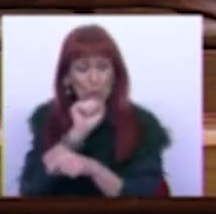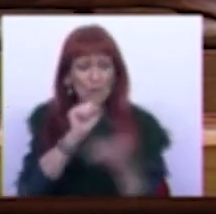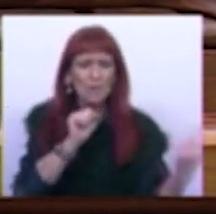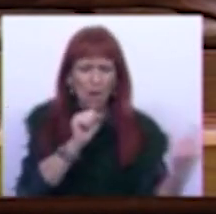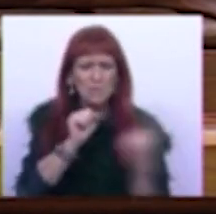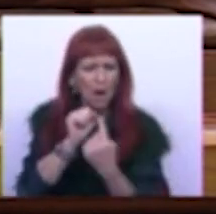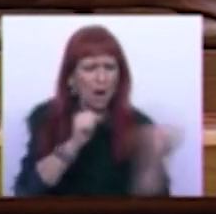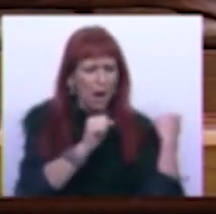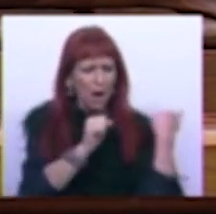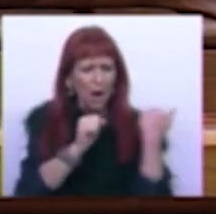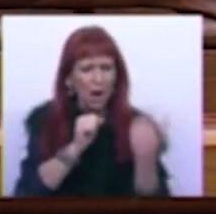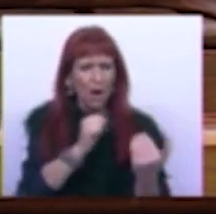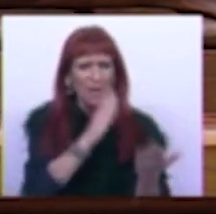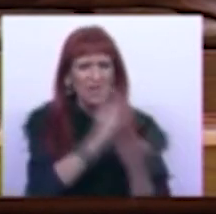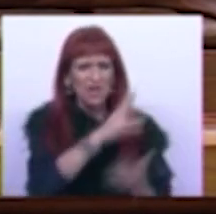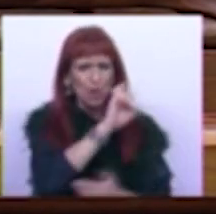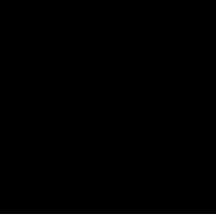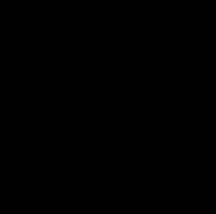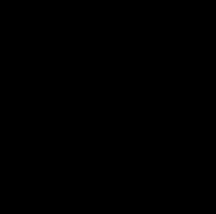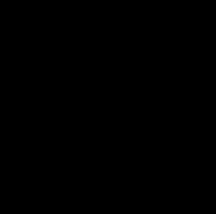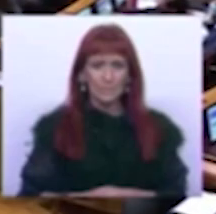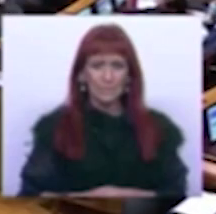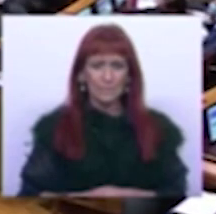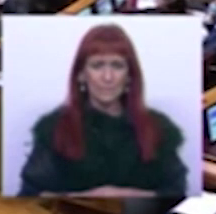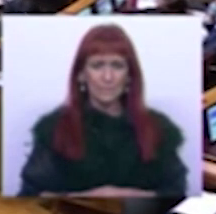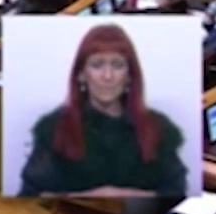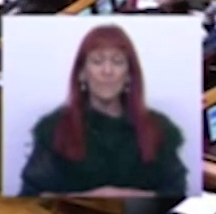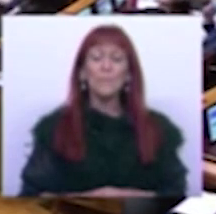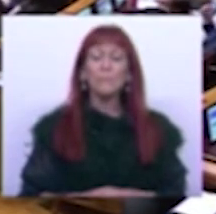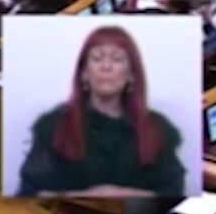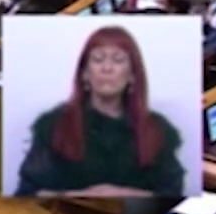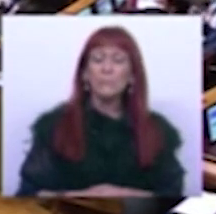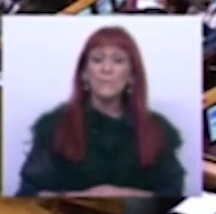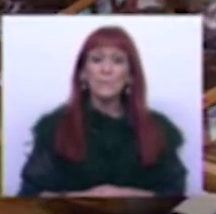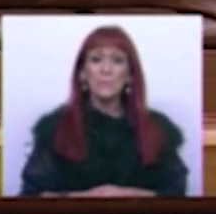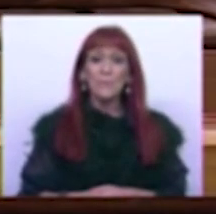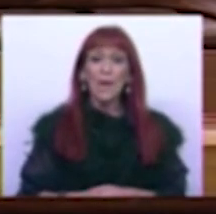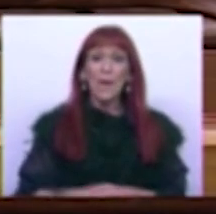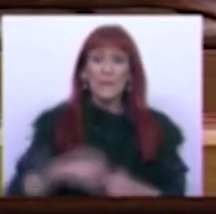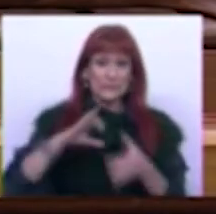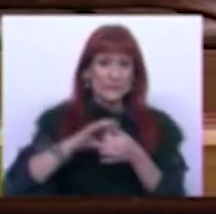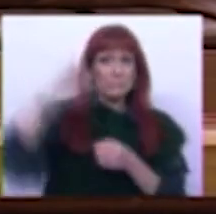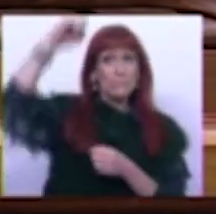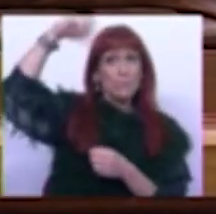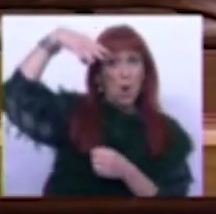temos registado desde outubro do ano passado. Quanto à